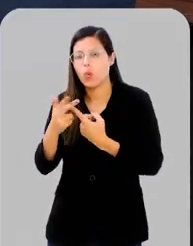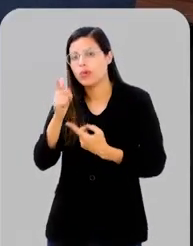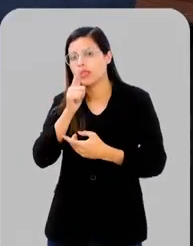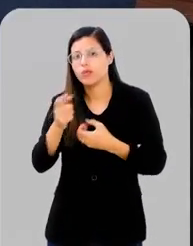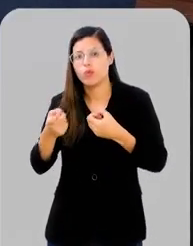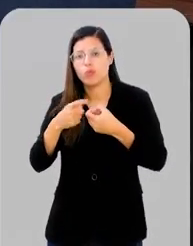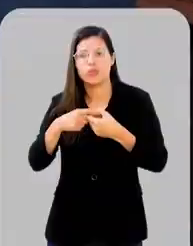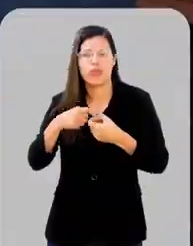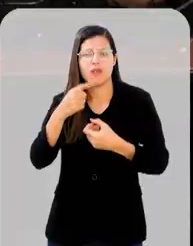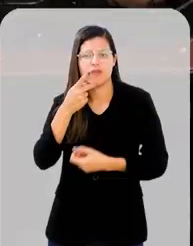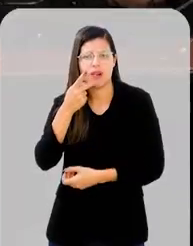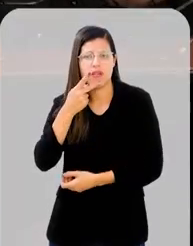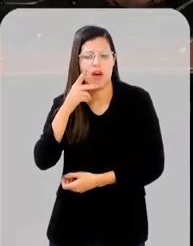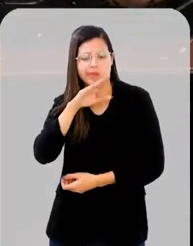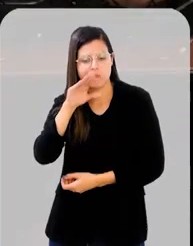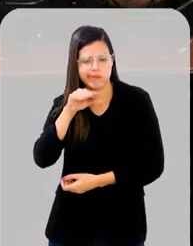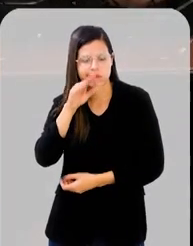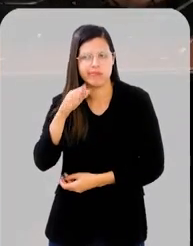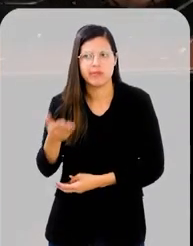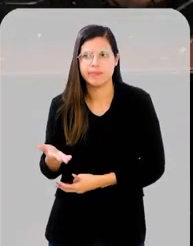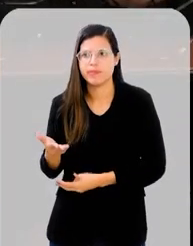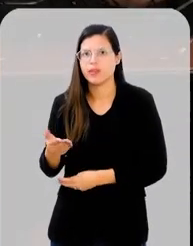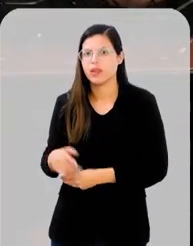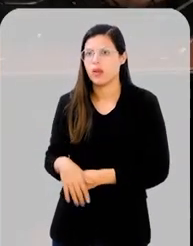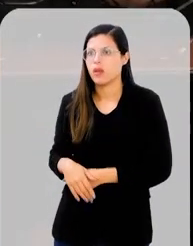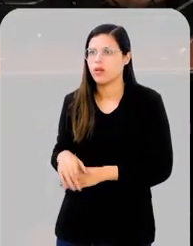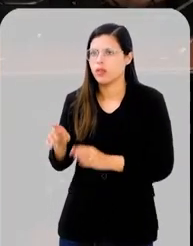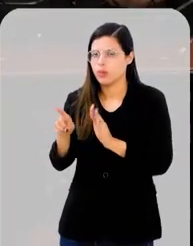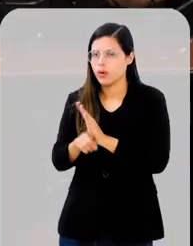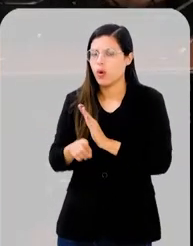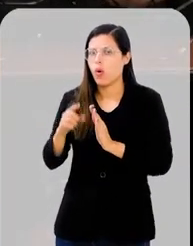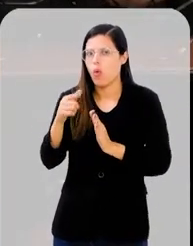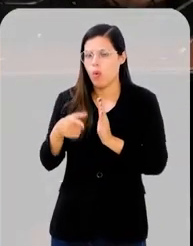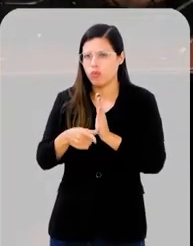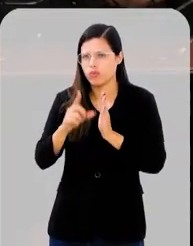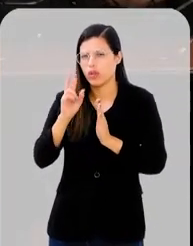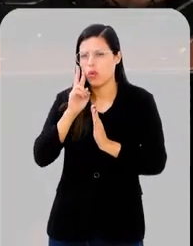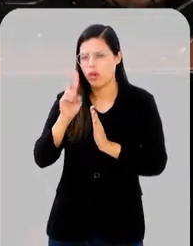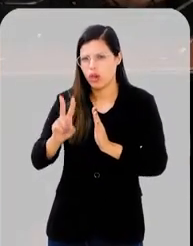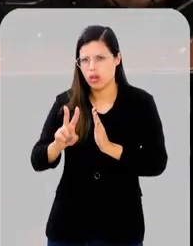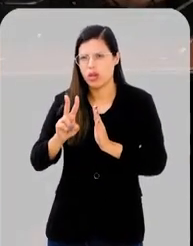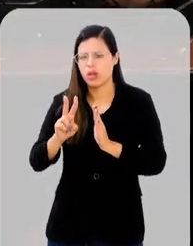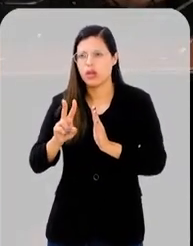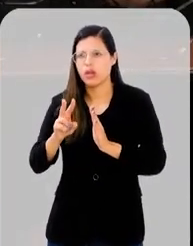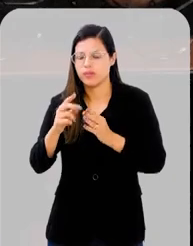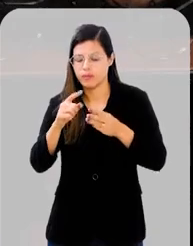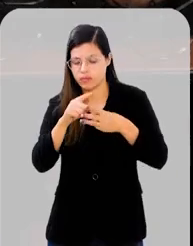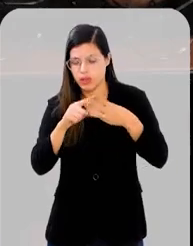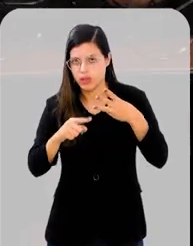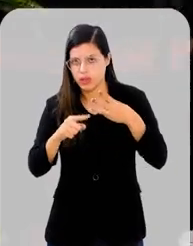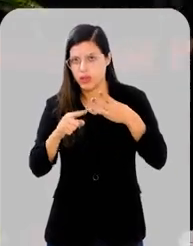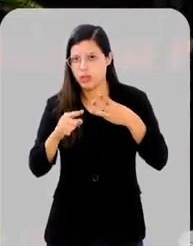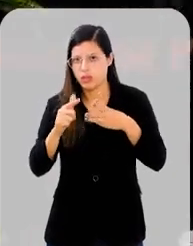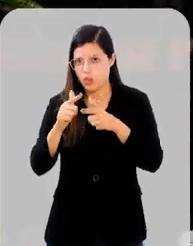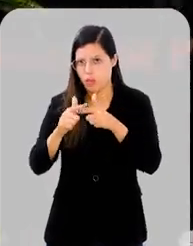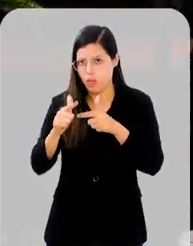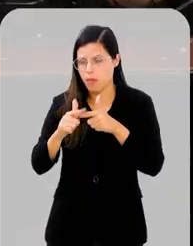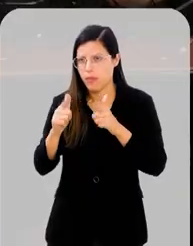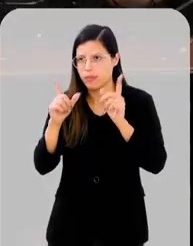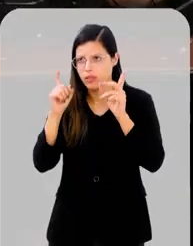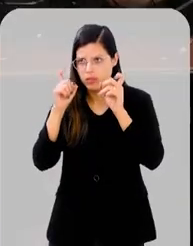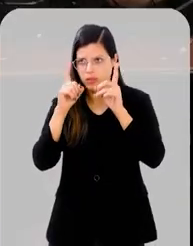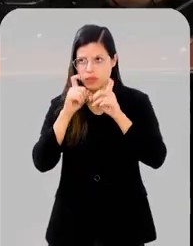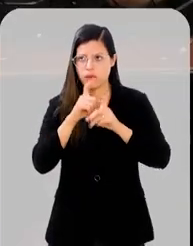e eu li uma matéria ontem que eu fiquei perplexa três crianças diferentes com problemas